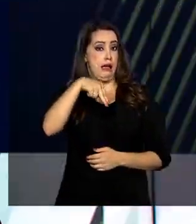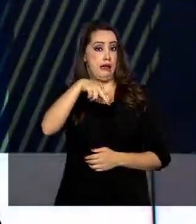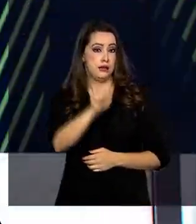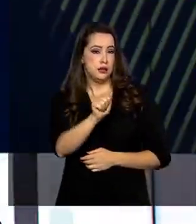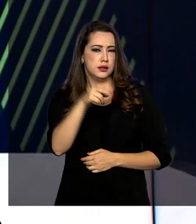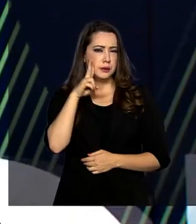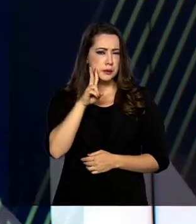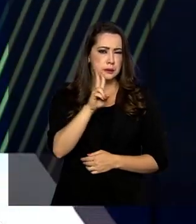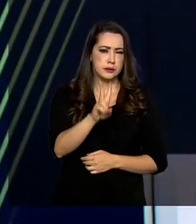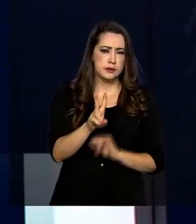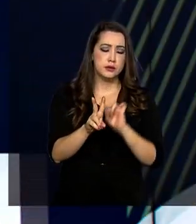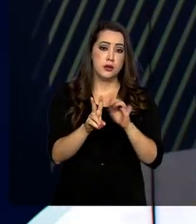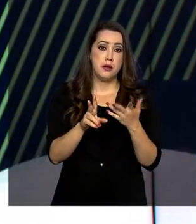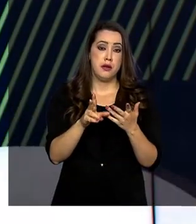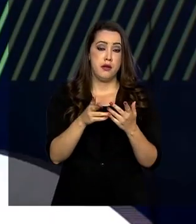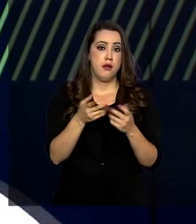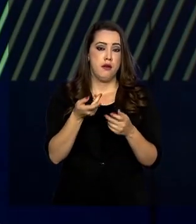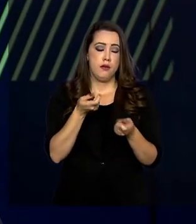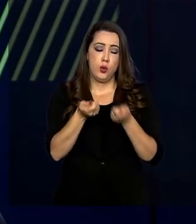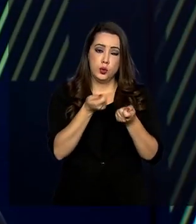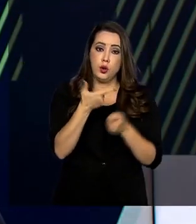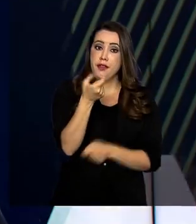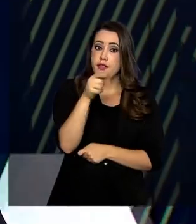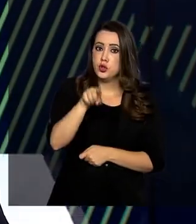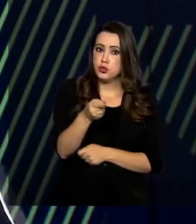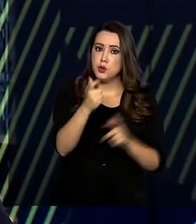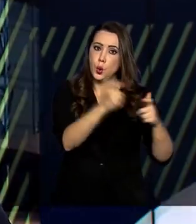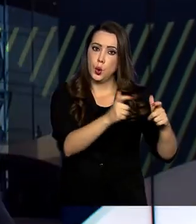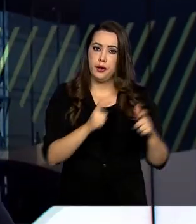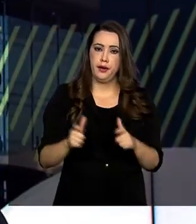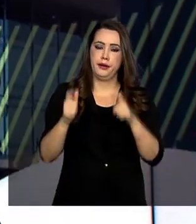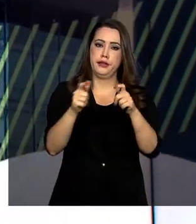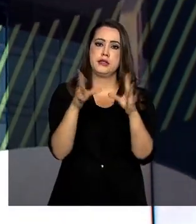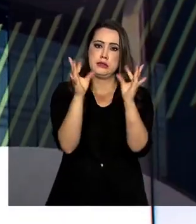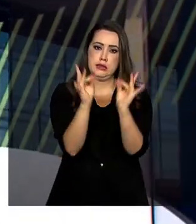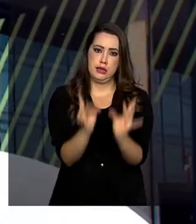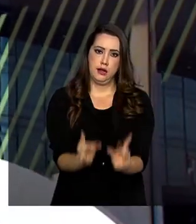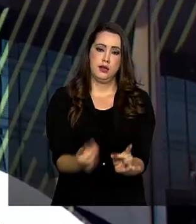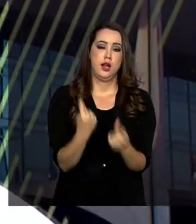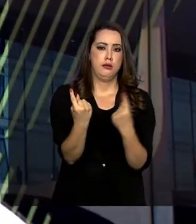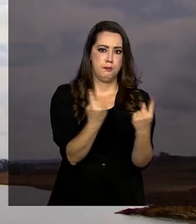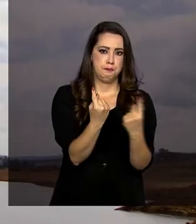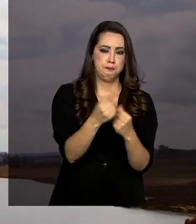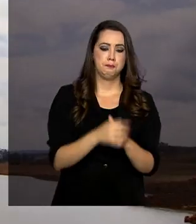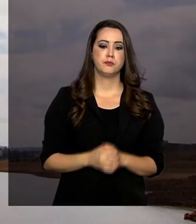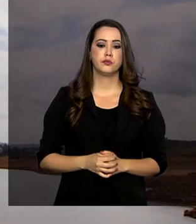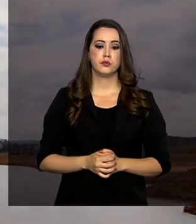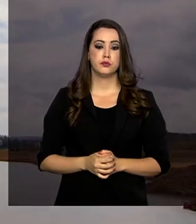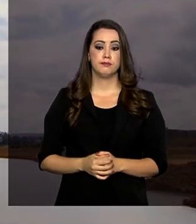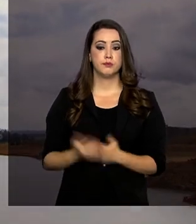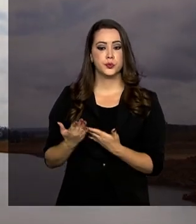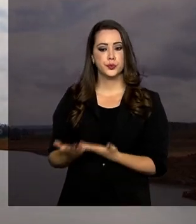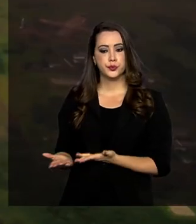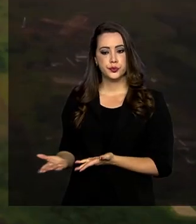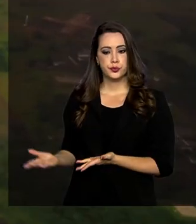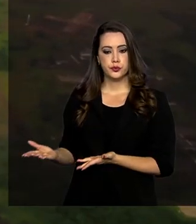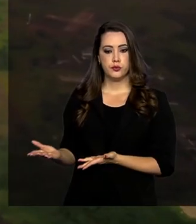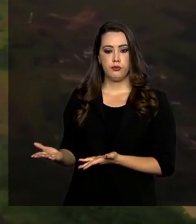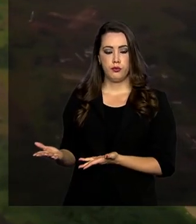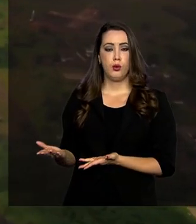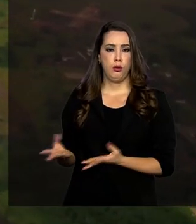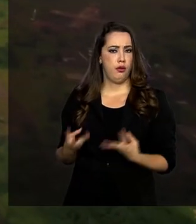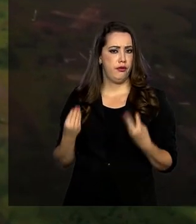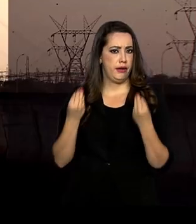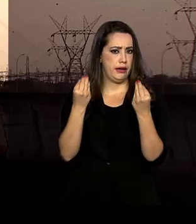reservatórios, divulgou um estudo que detalha a situação de cada uma delas. As barragens garantem o